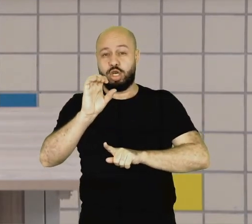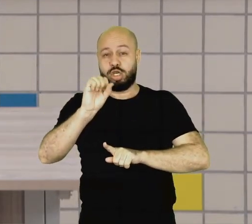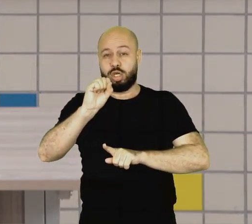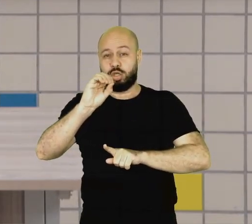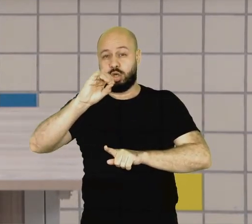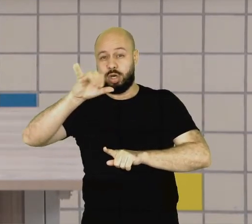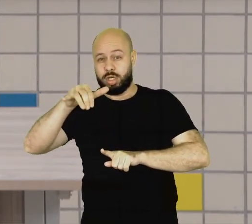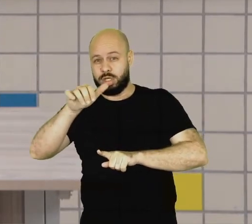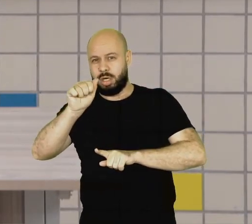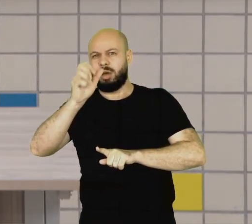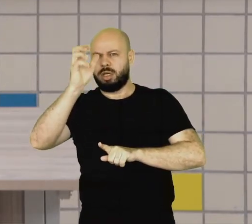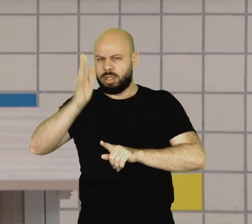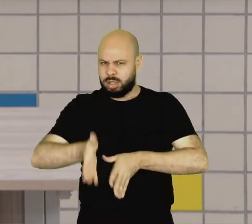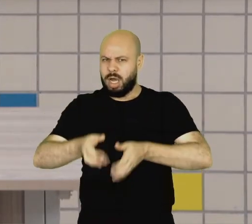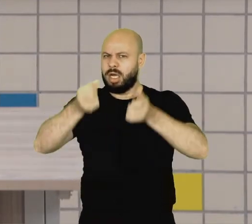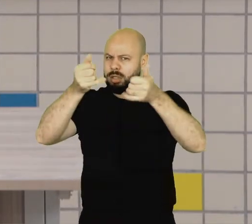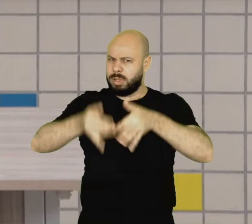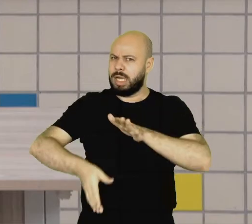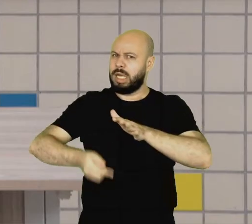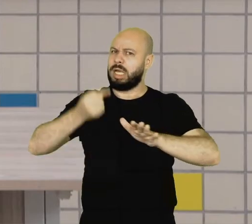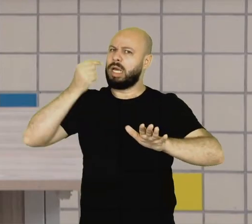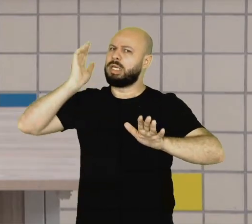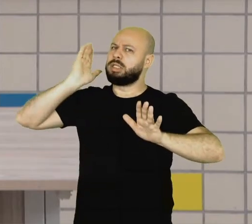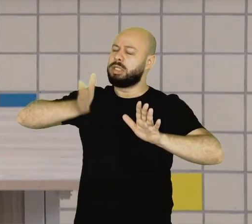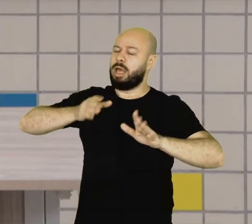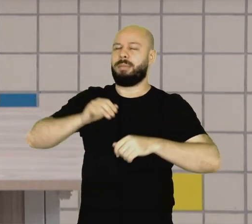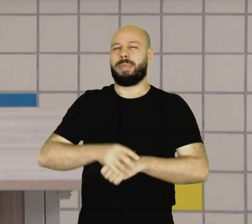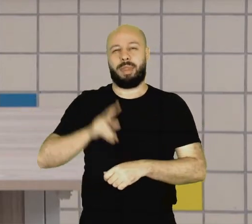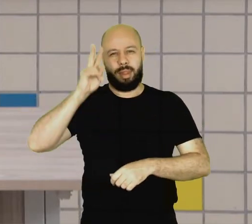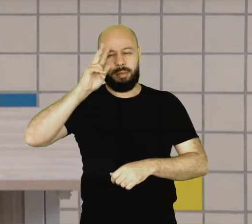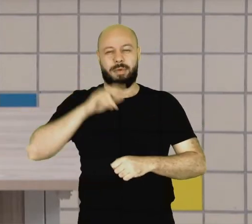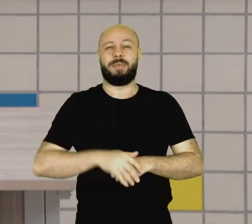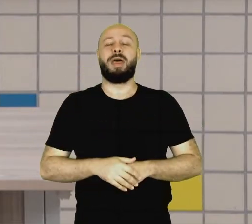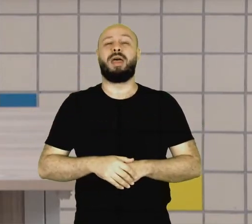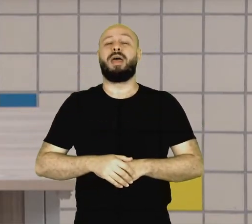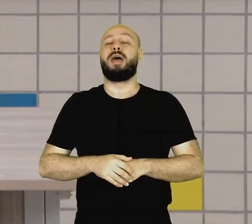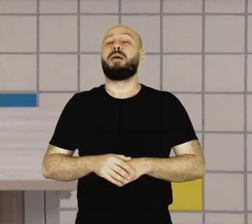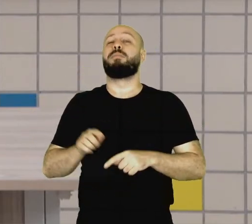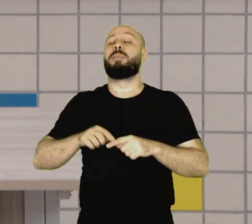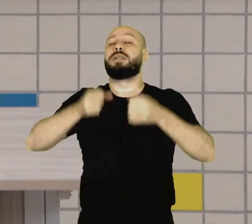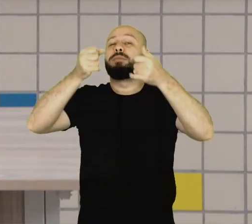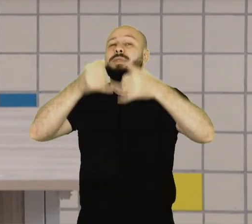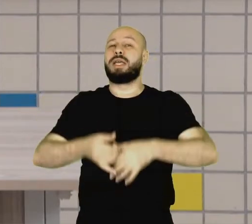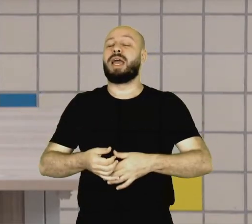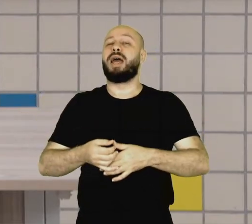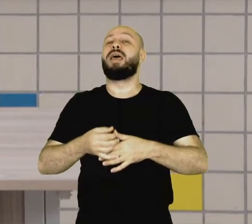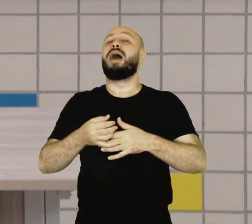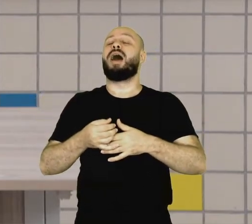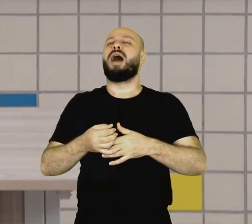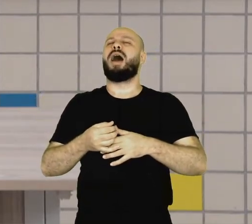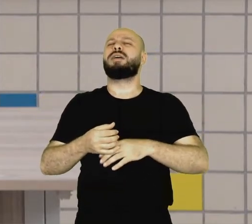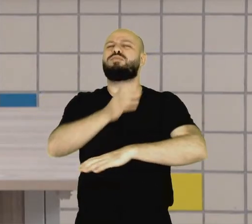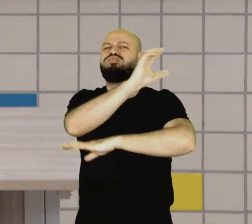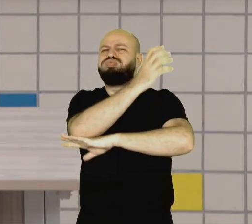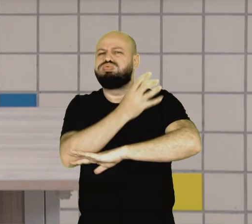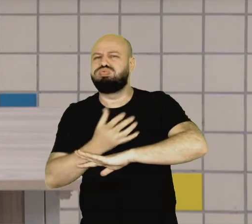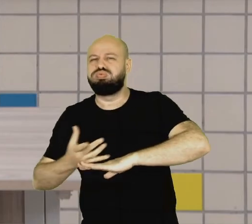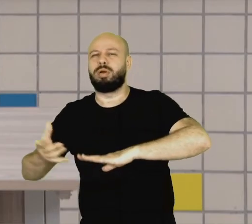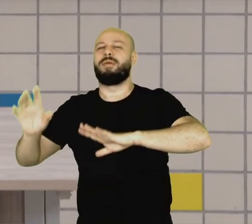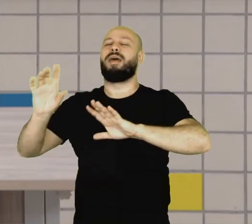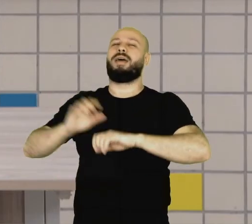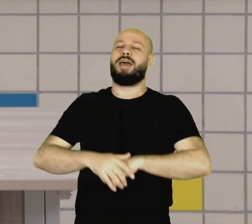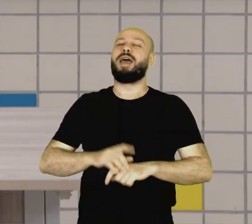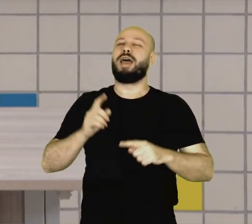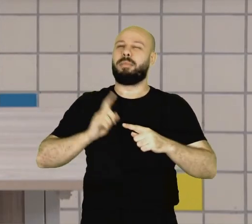Lembra? Nós falamos sobre isso quando nós falamos sobre o cerrado, que o cerrado está sendo bastante devastado,